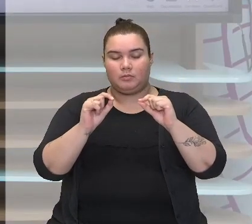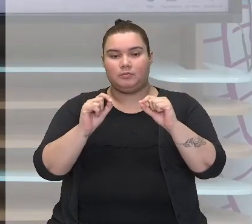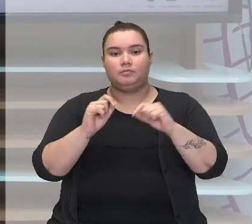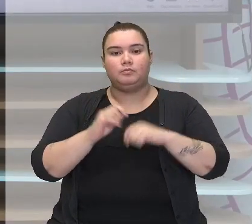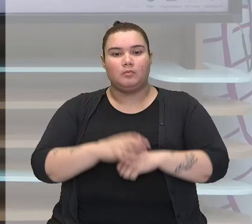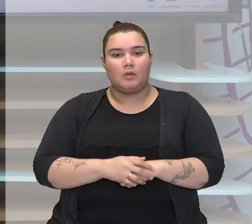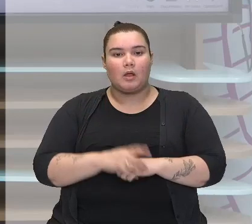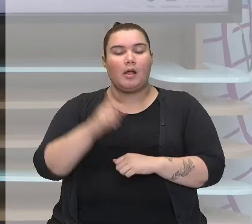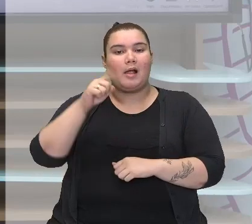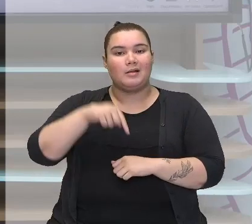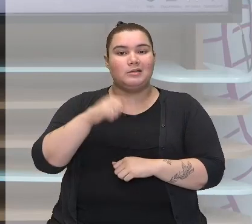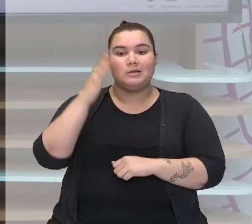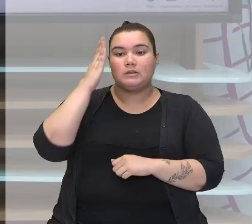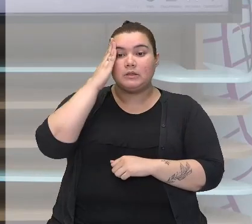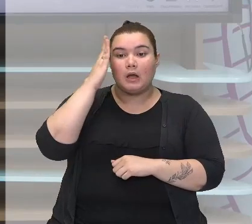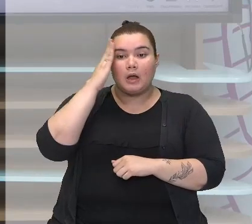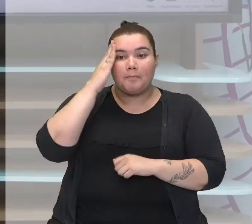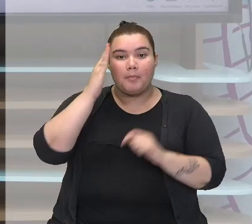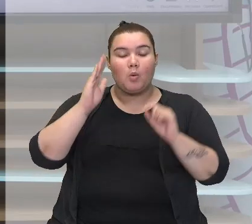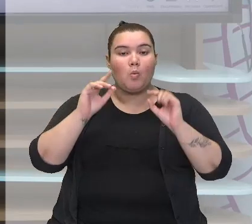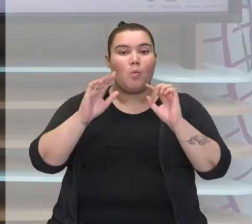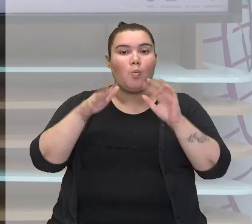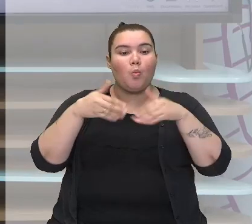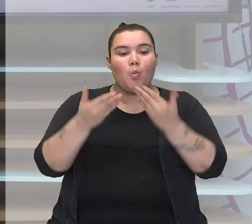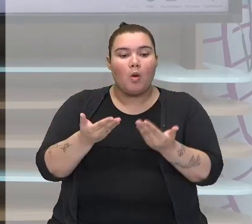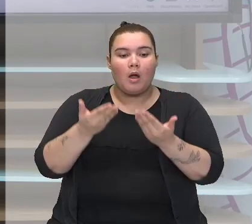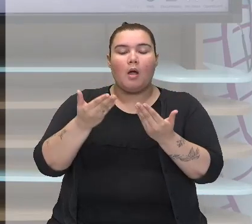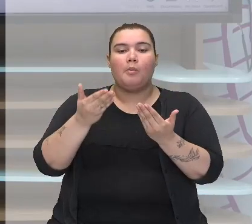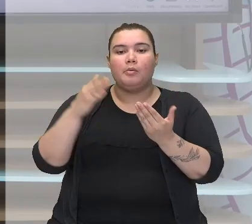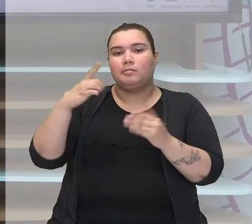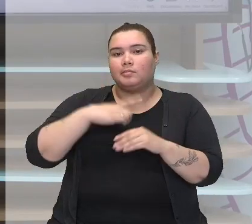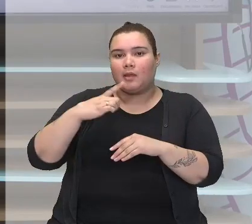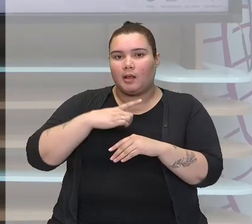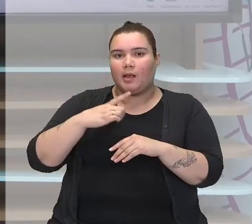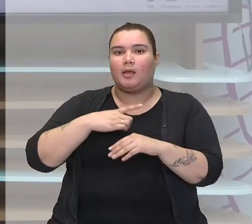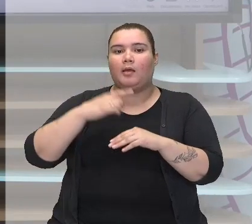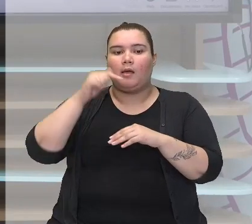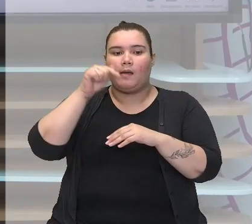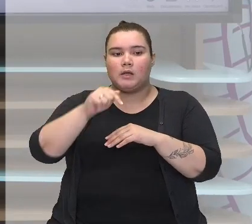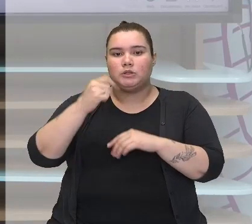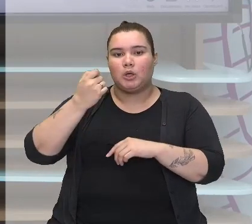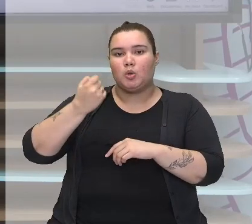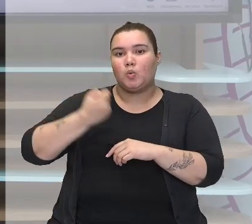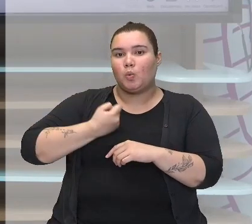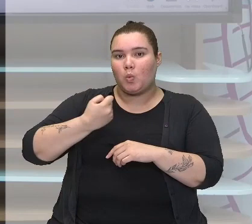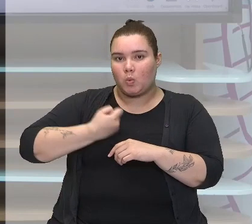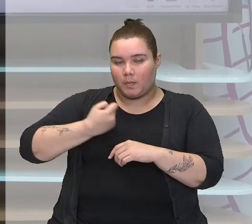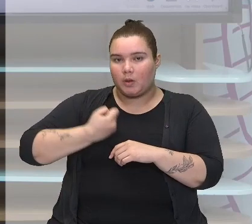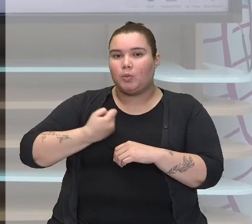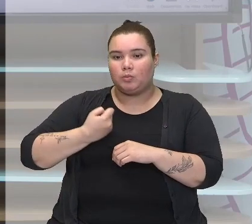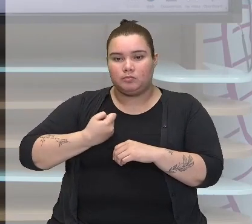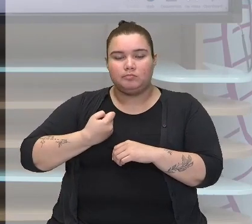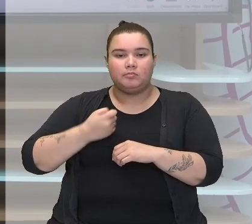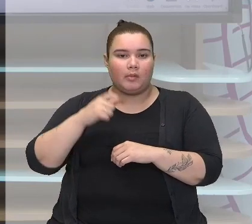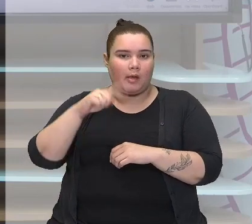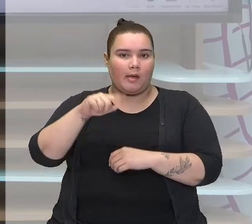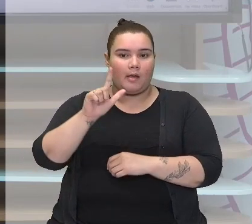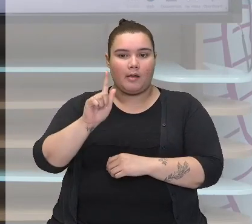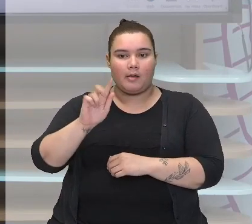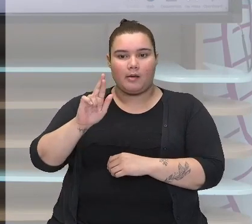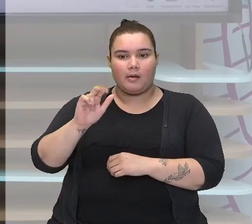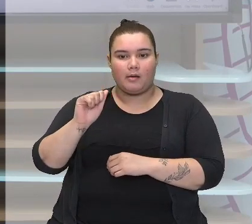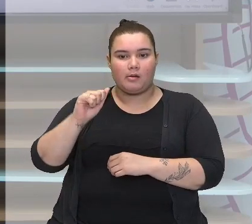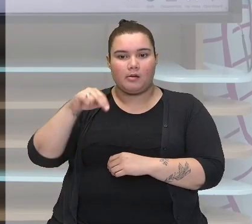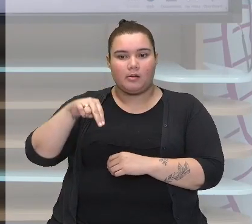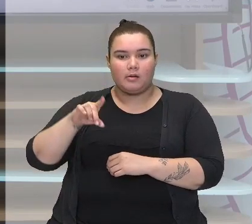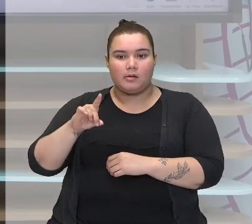de reconhecer a grandeza. Reconhecer a grandeza, que ela pode ser qualquer